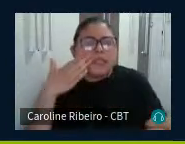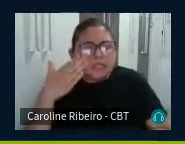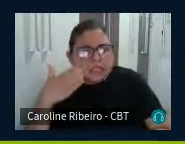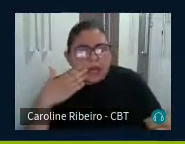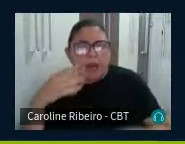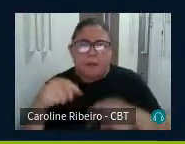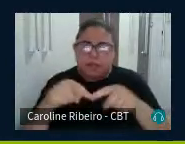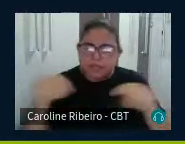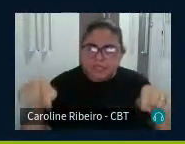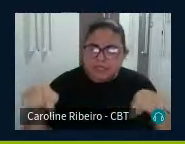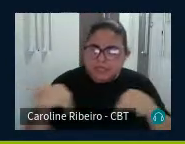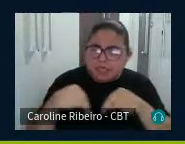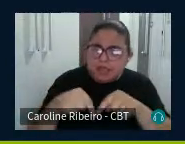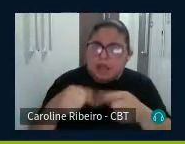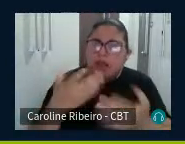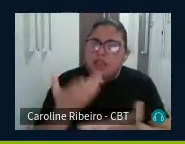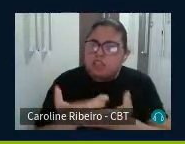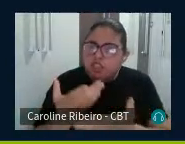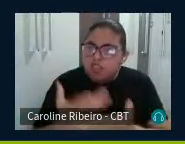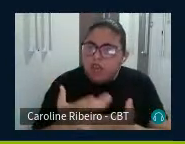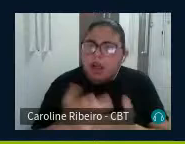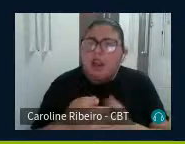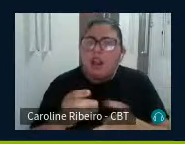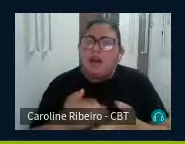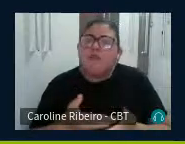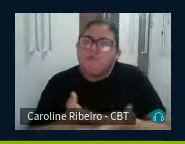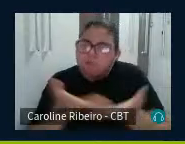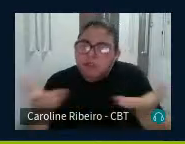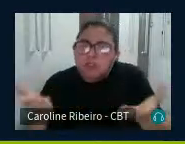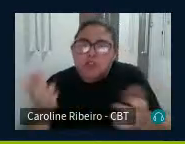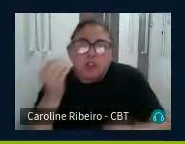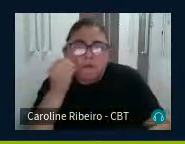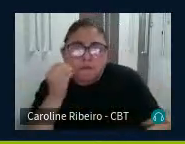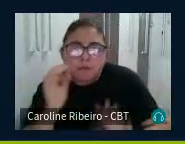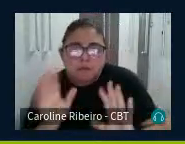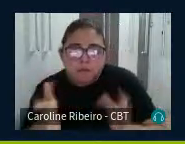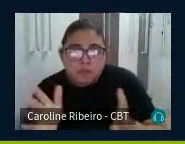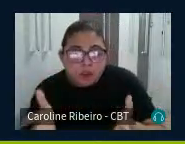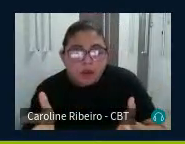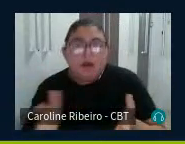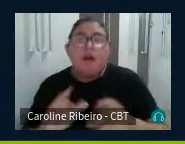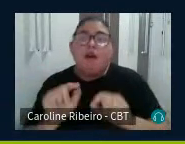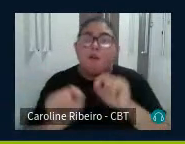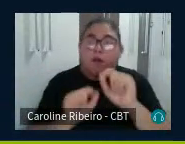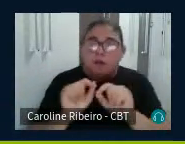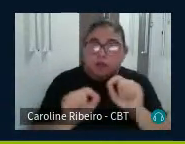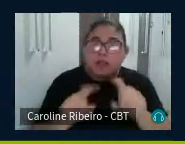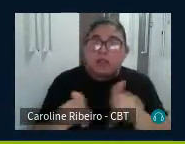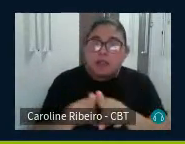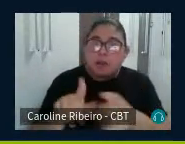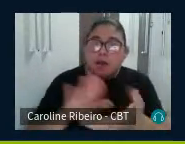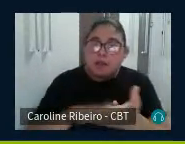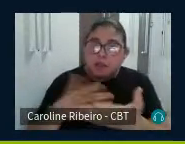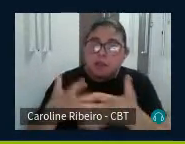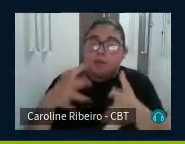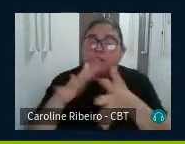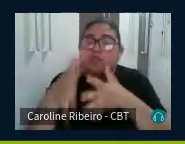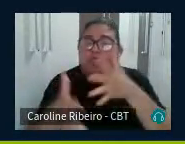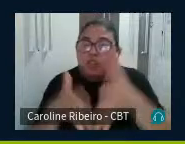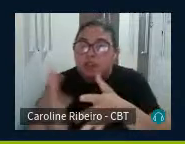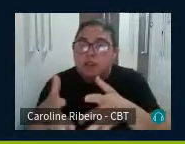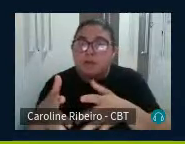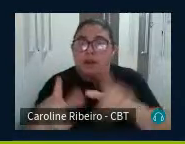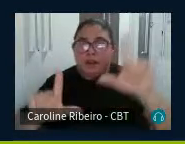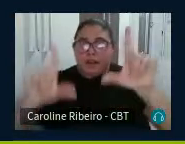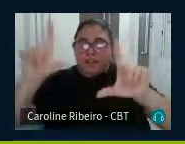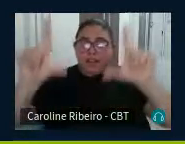de aula. Vocês também estão vendo bastante hoje em dia o intérprete de Libras na TV, na